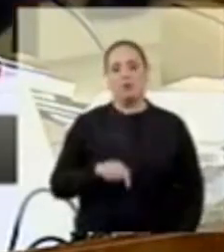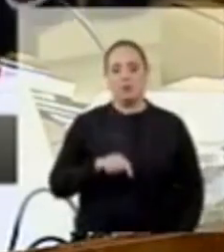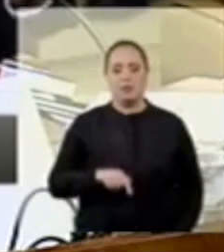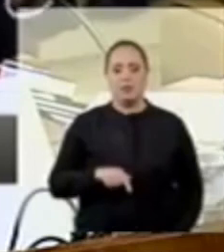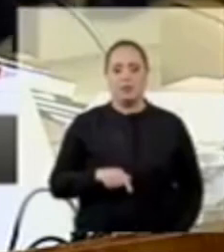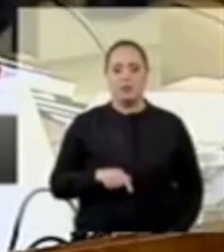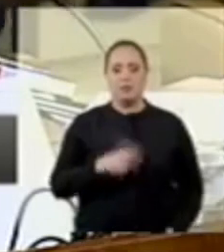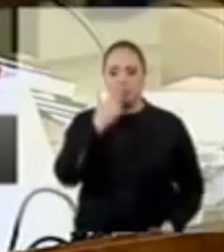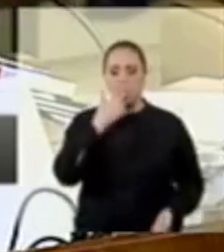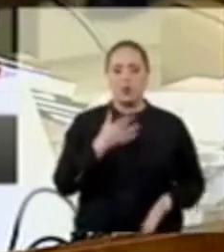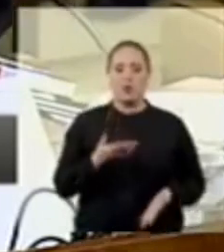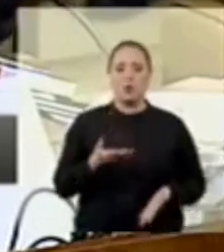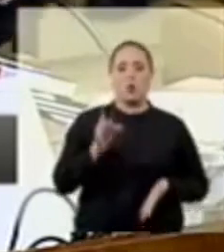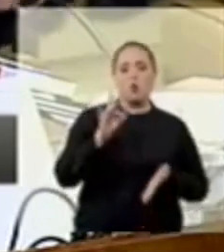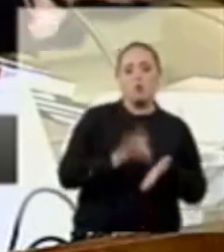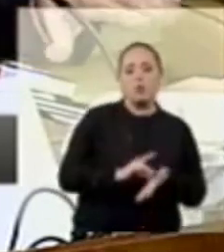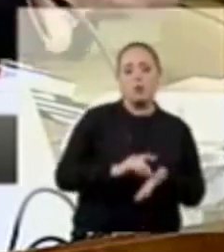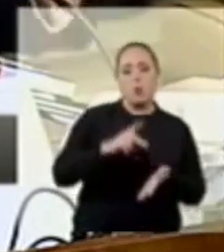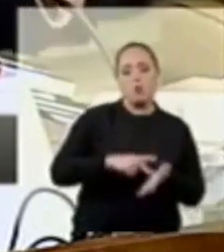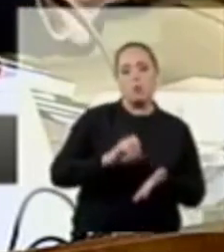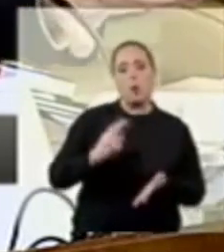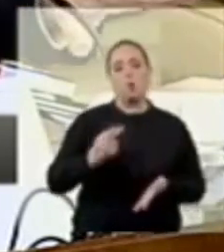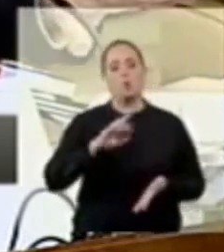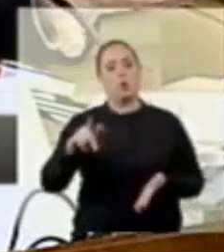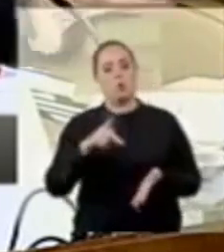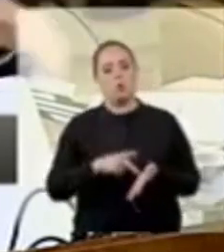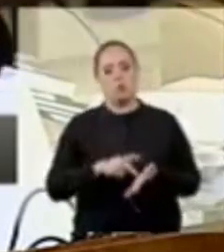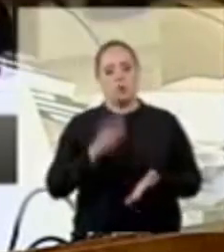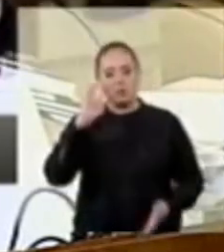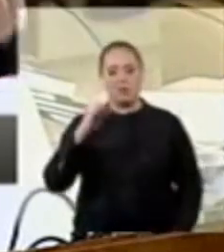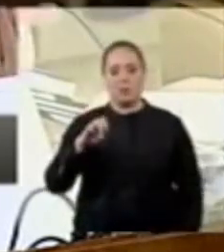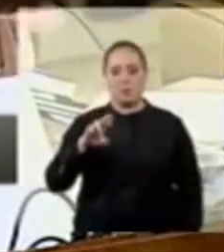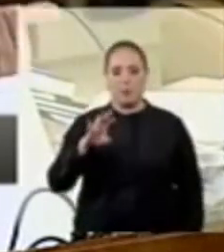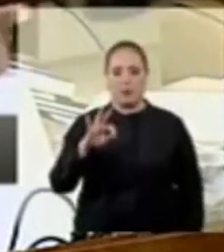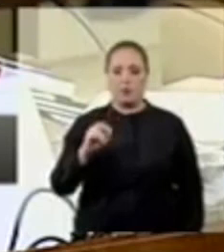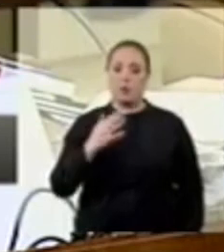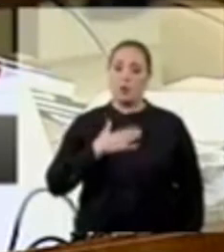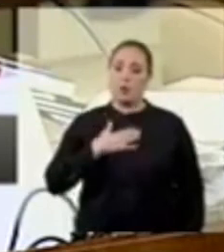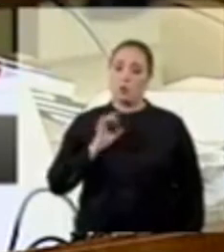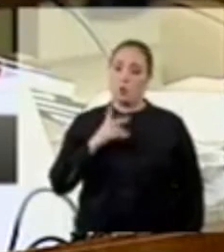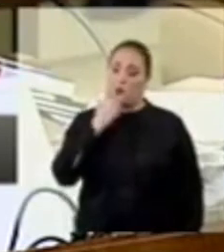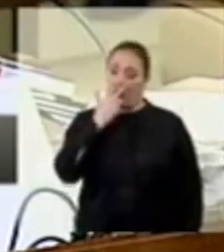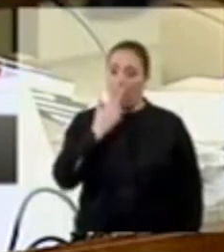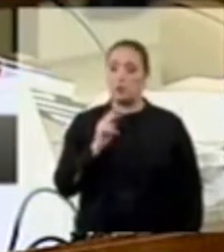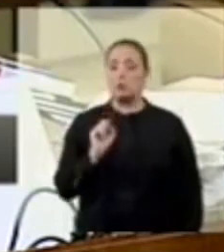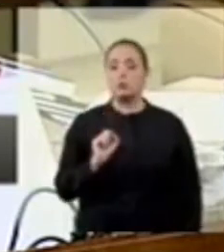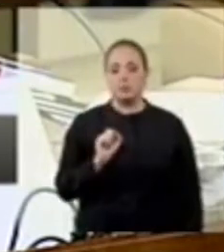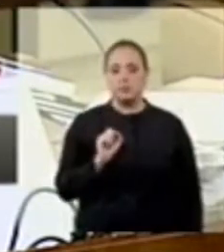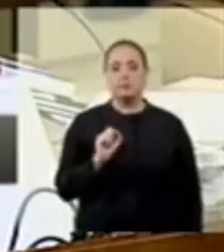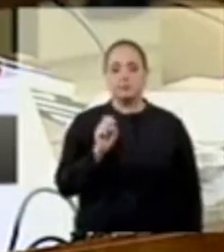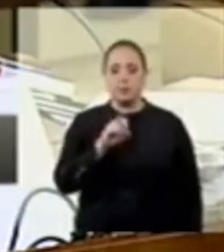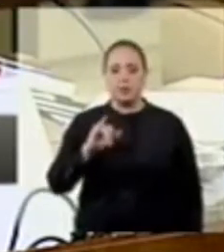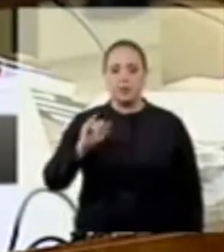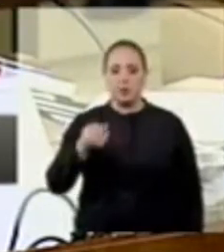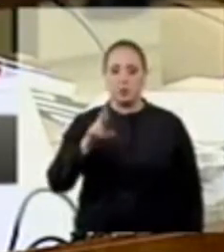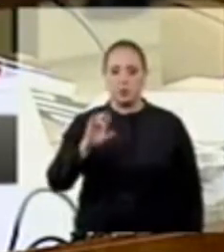confirma ou em firma a decisão de mérito eu apenas acho no entanto que se a jurisprudência